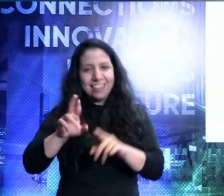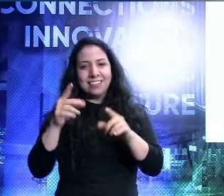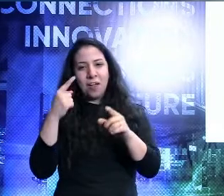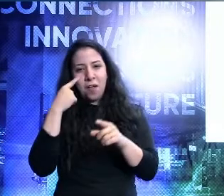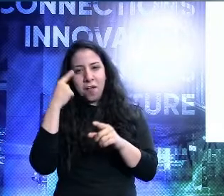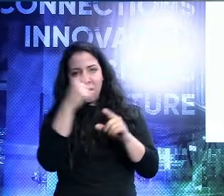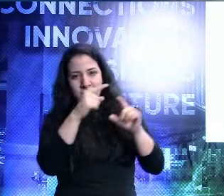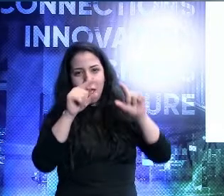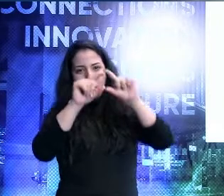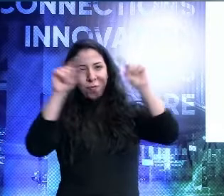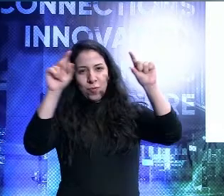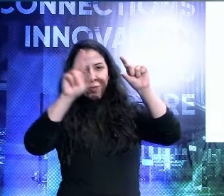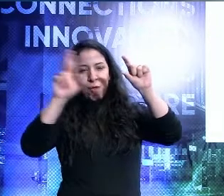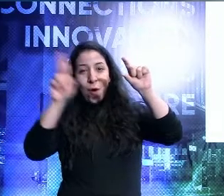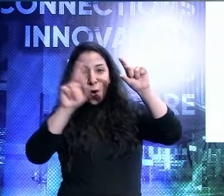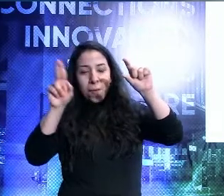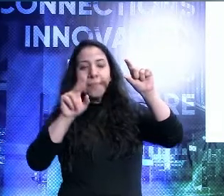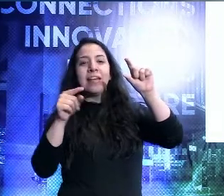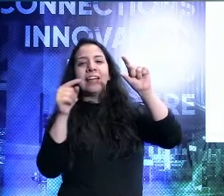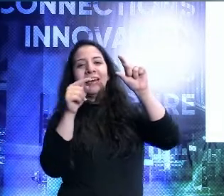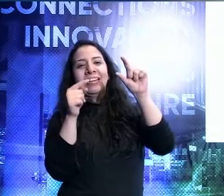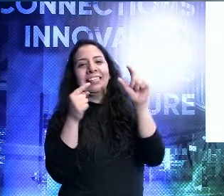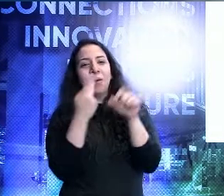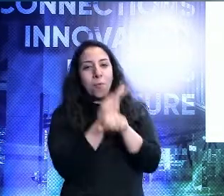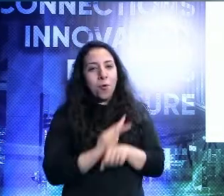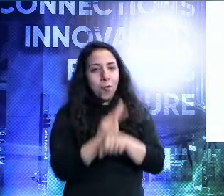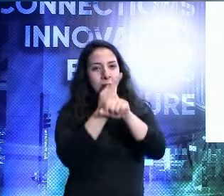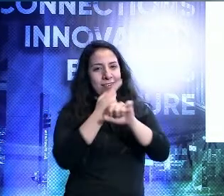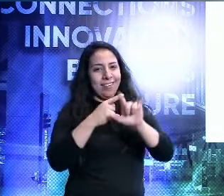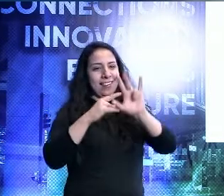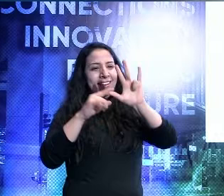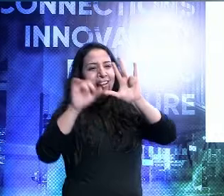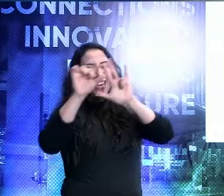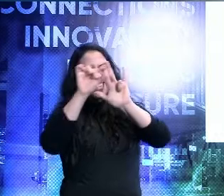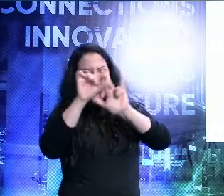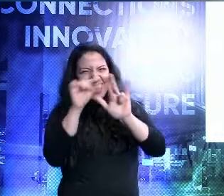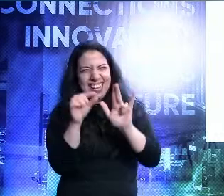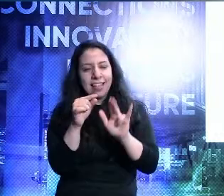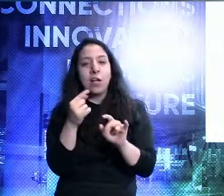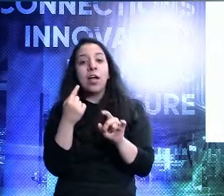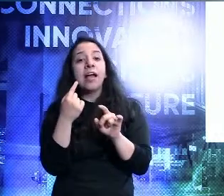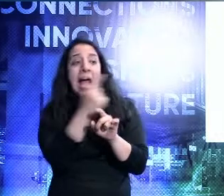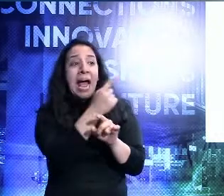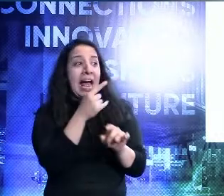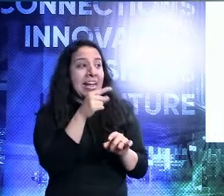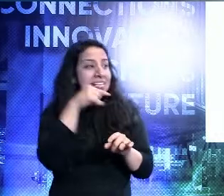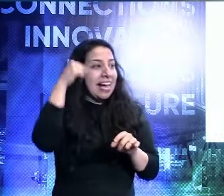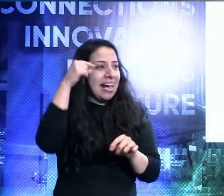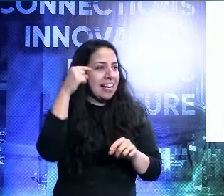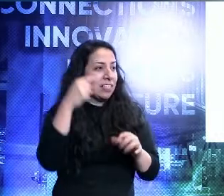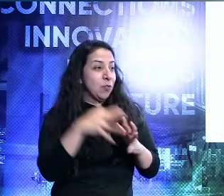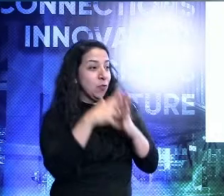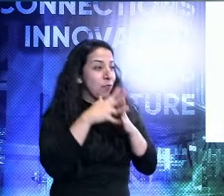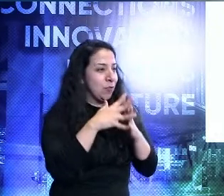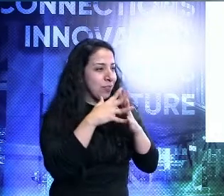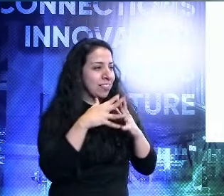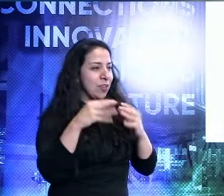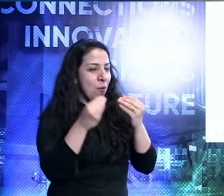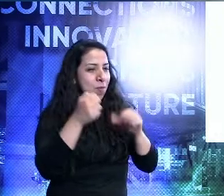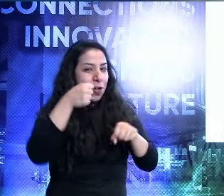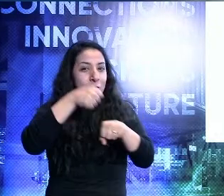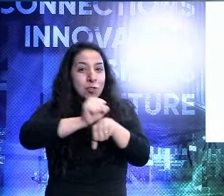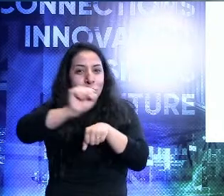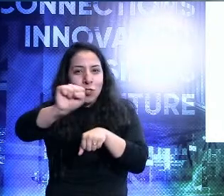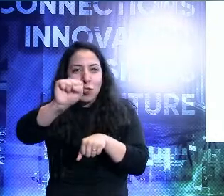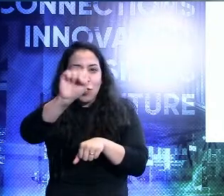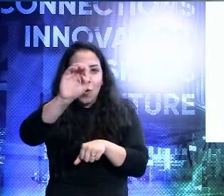chamada. A Yara, até hoje, ela se confunde às vezes, né, Yara? Mas tá tranquilo, a gente entende desde o início assim e é complicado